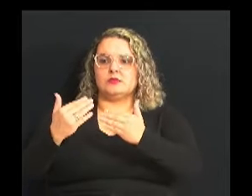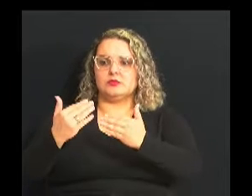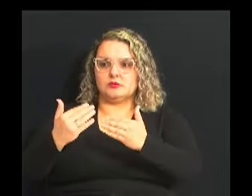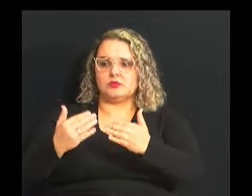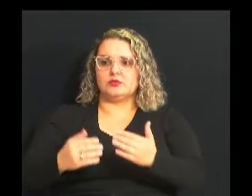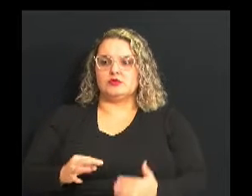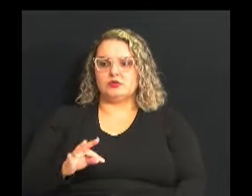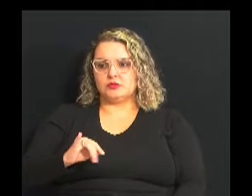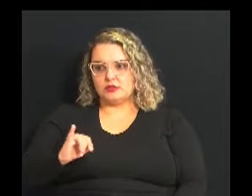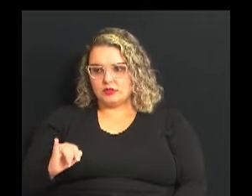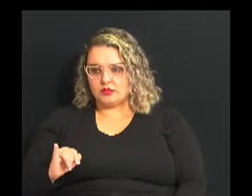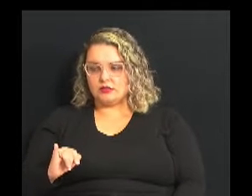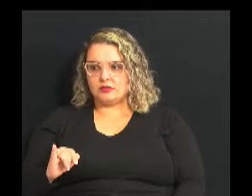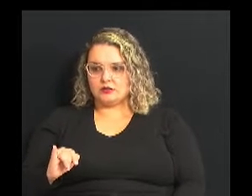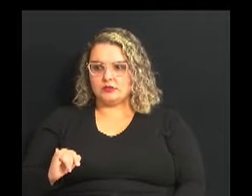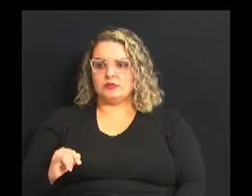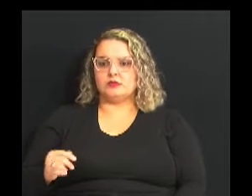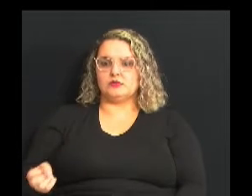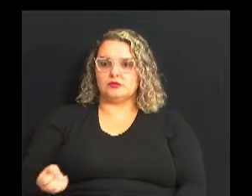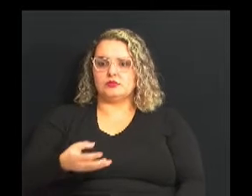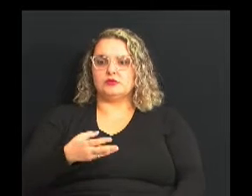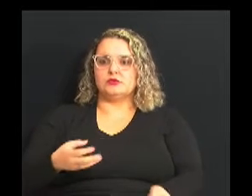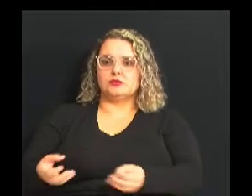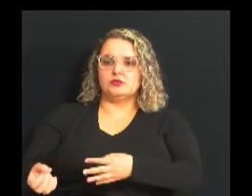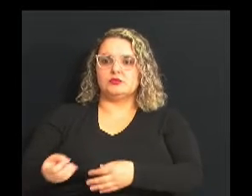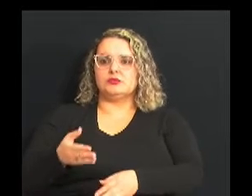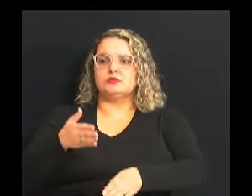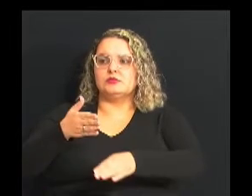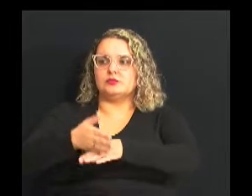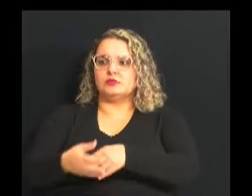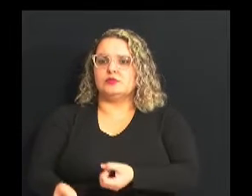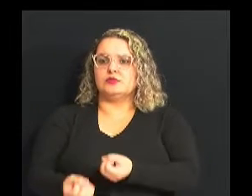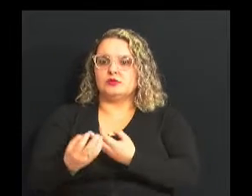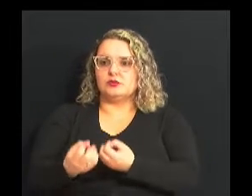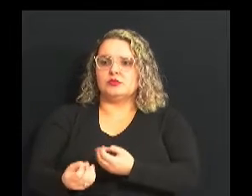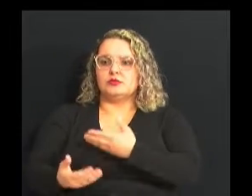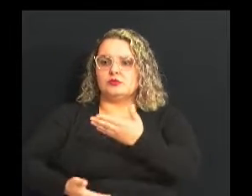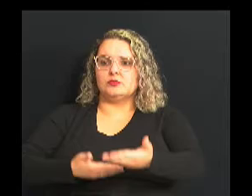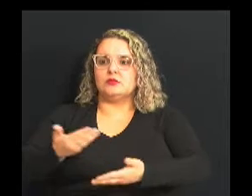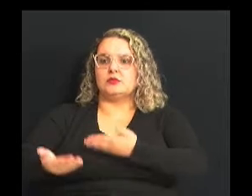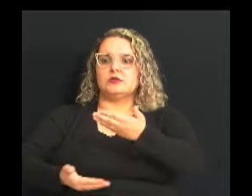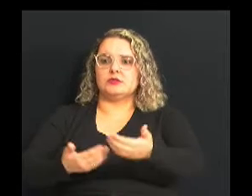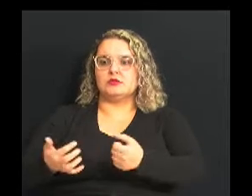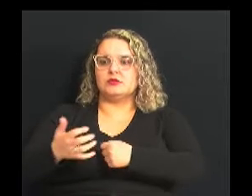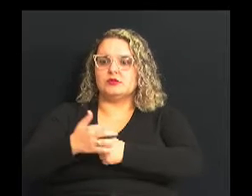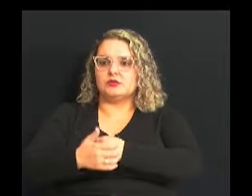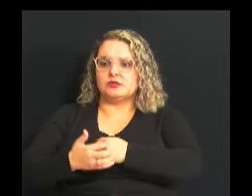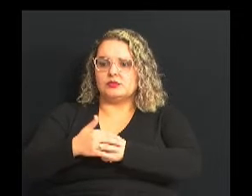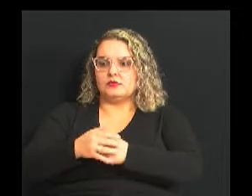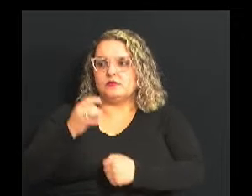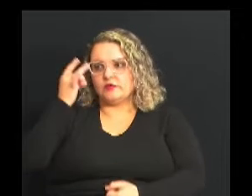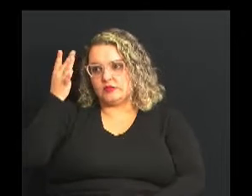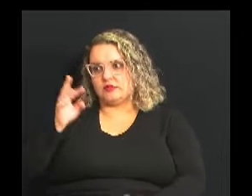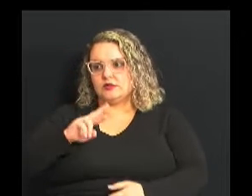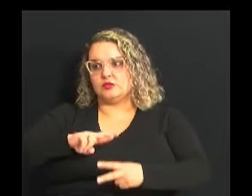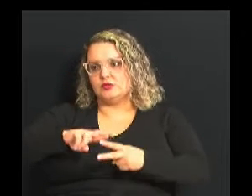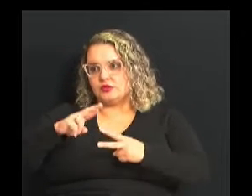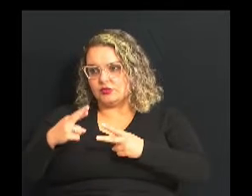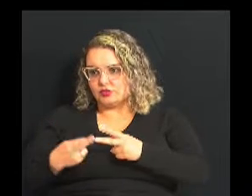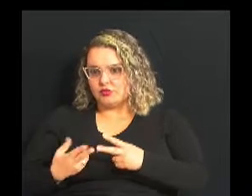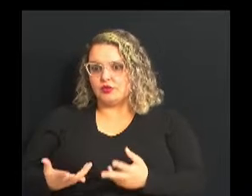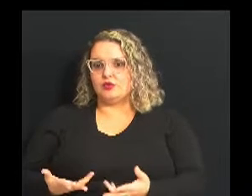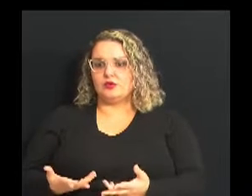inovadoras, né, que promovam o acesso à informação, prestação de serviços digitais e facilitadores de recursos. A gente frisa